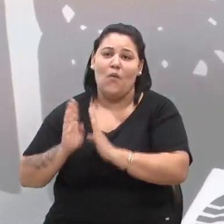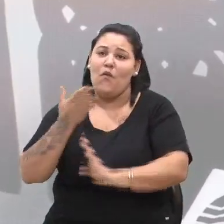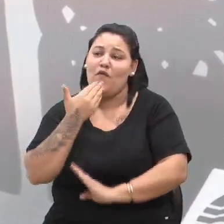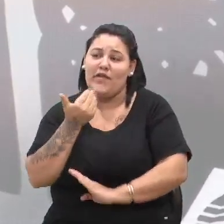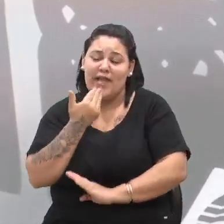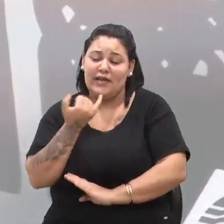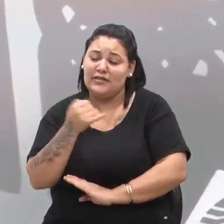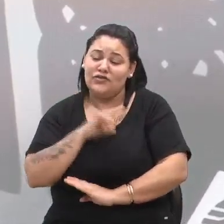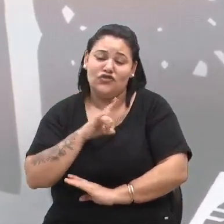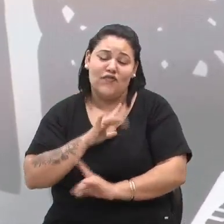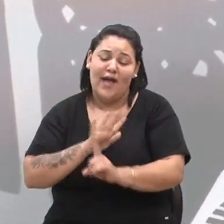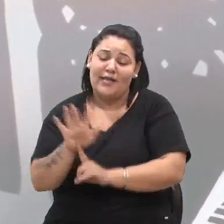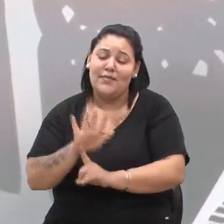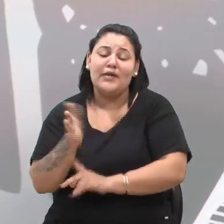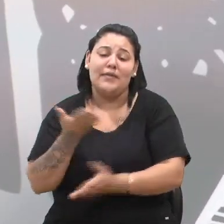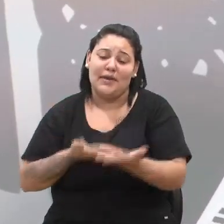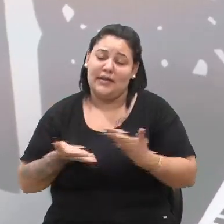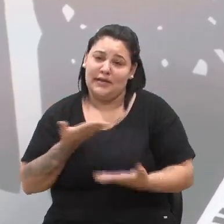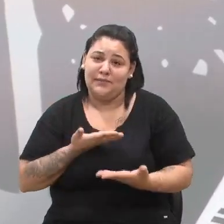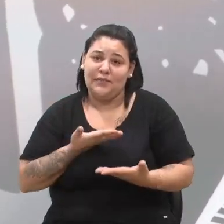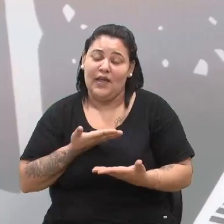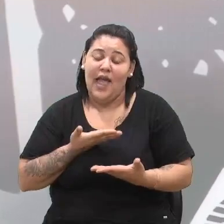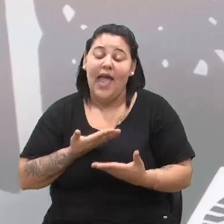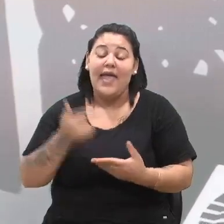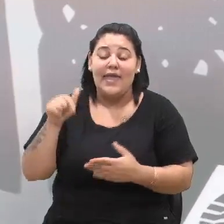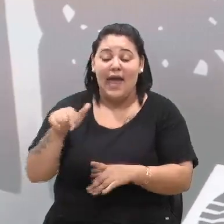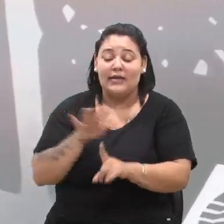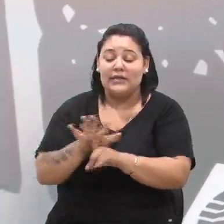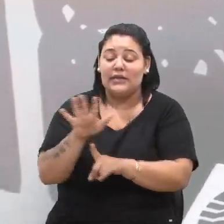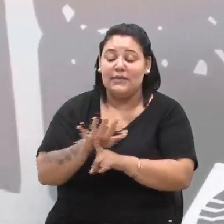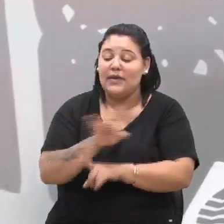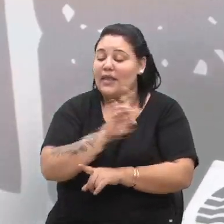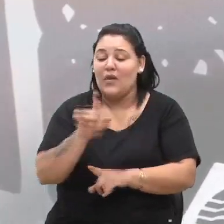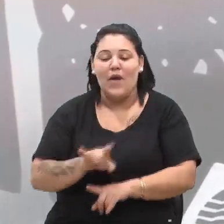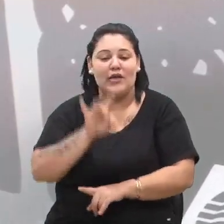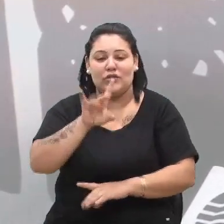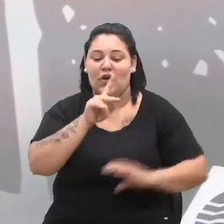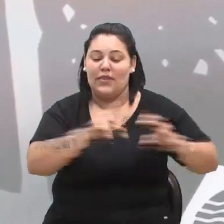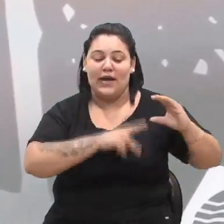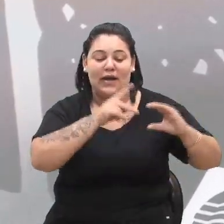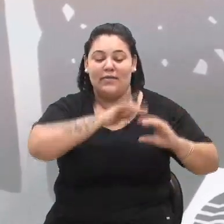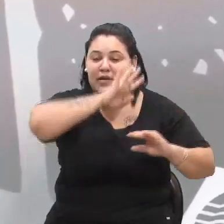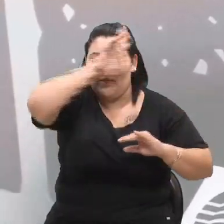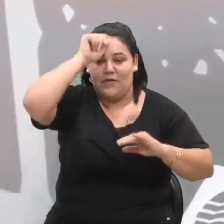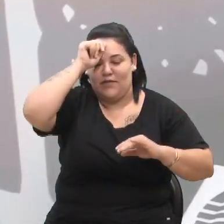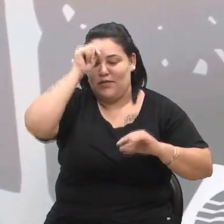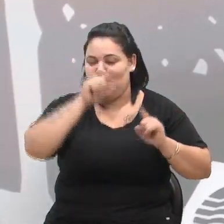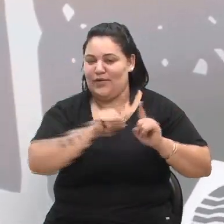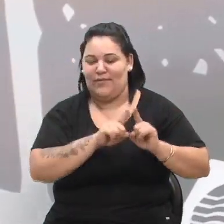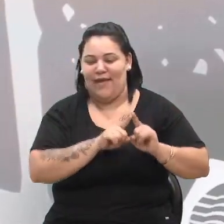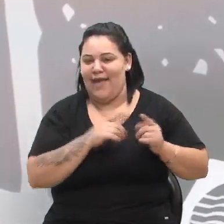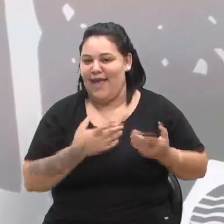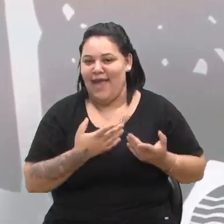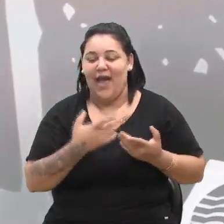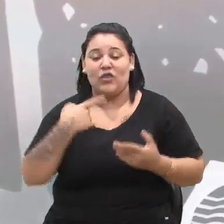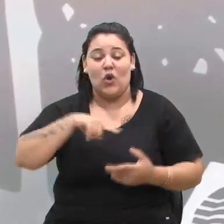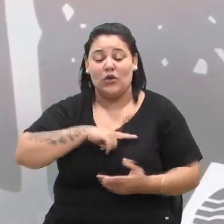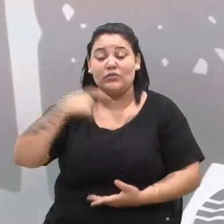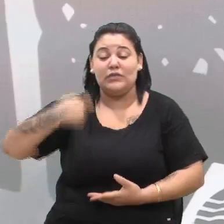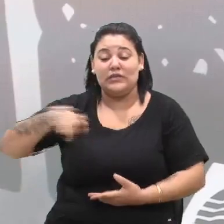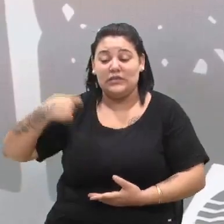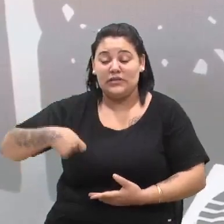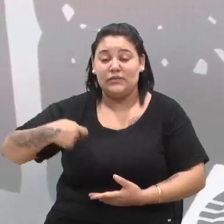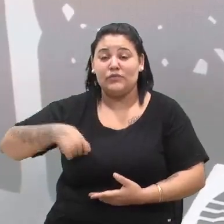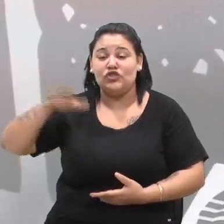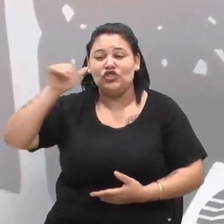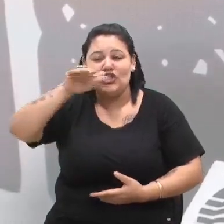demanda. E essa demanda não pode ser apenas na Câmara, na Prefeitura, enfim, nós precisamos envolver